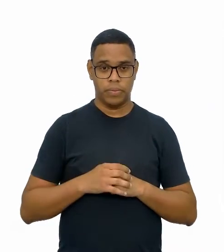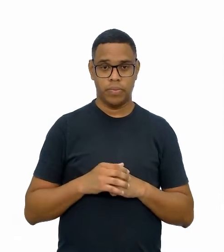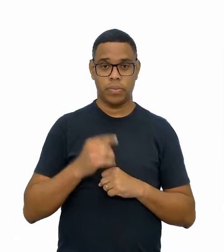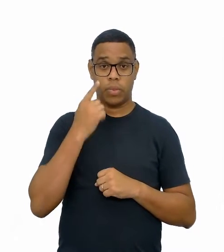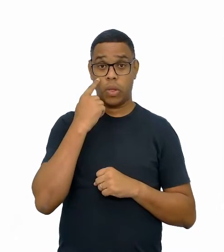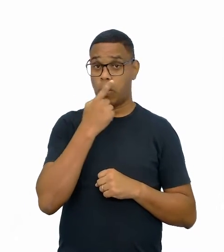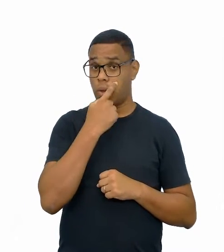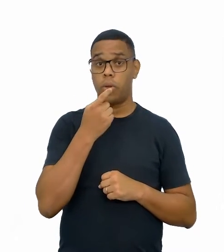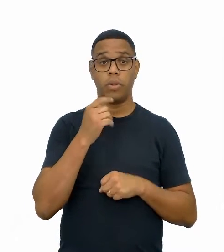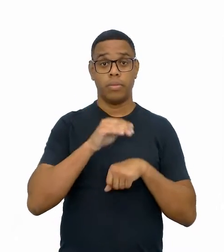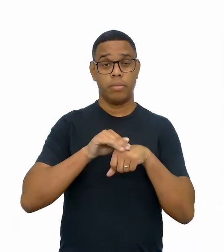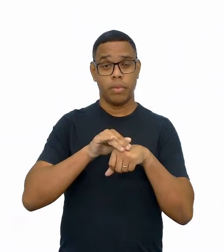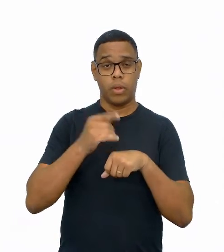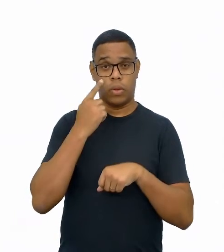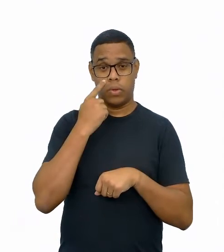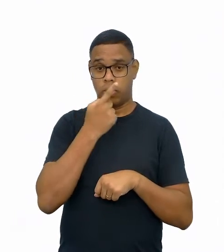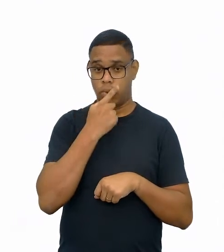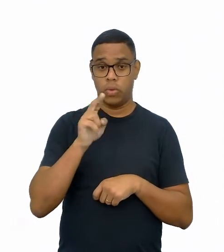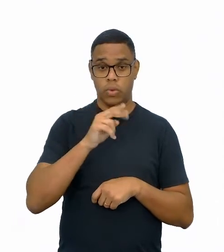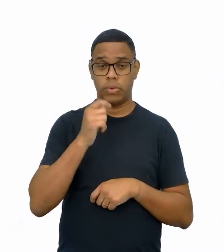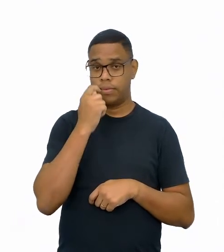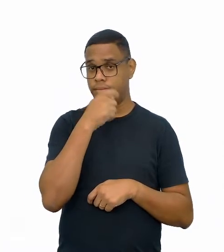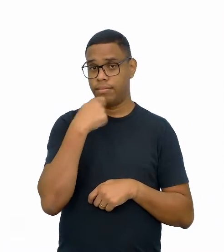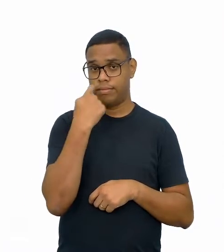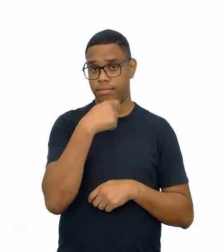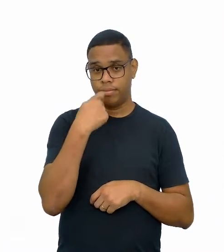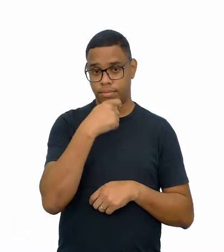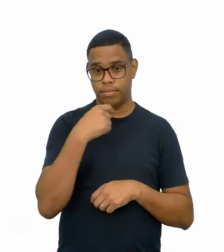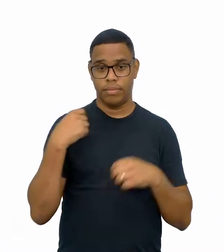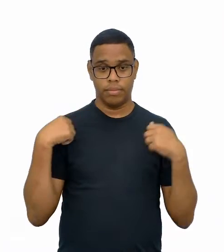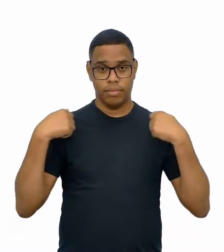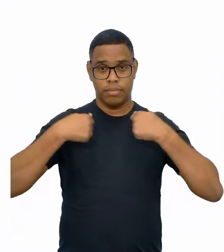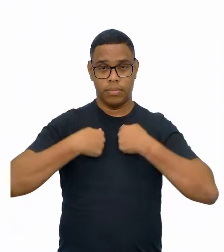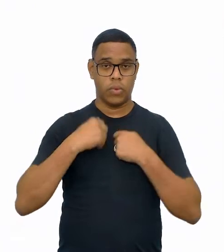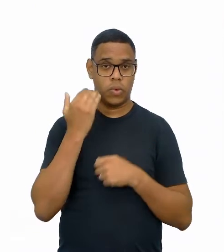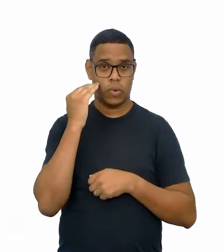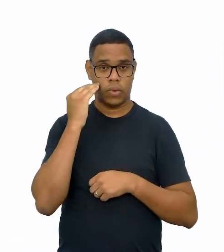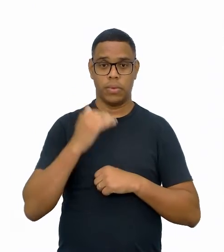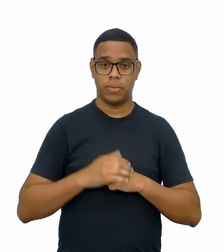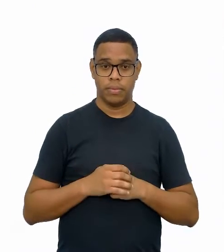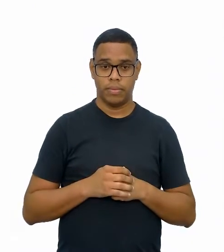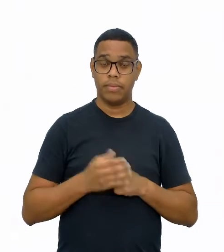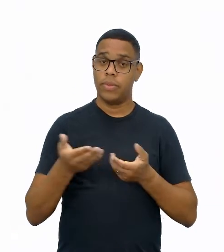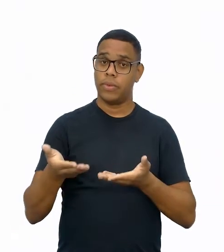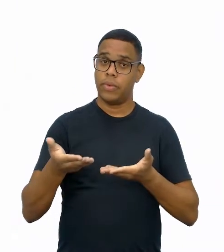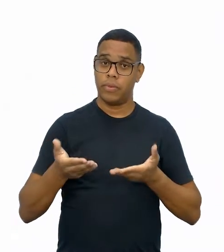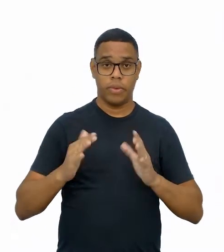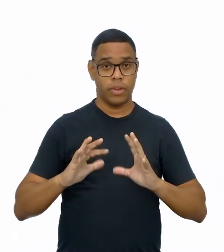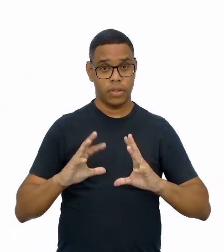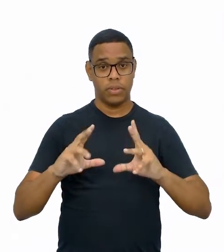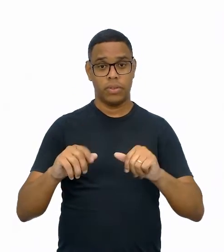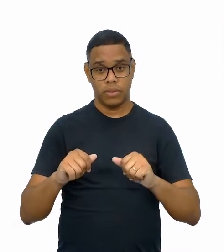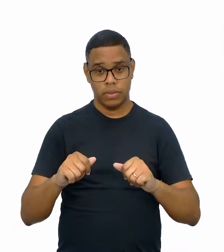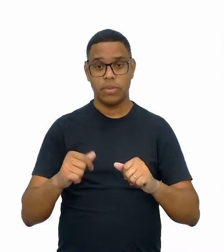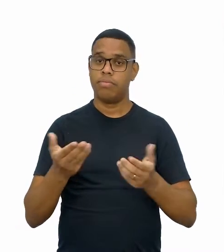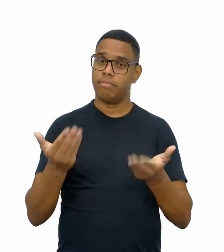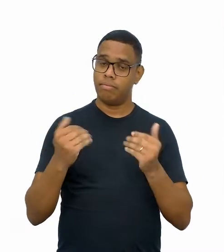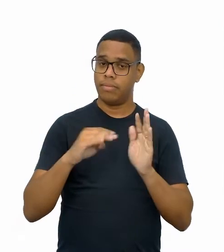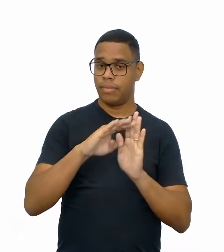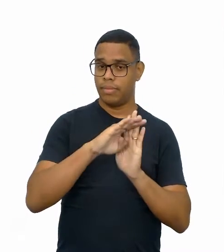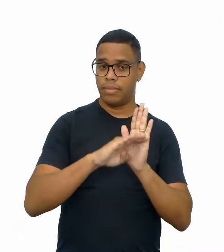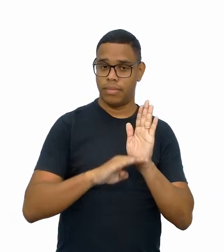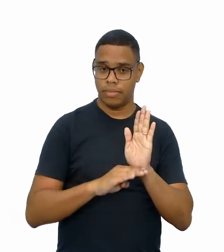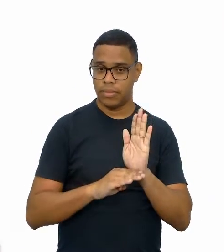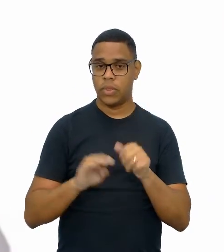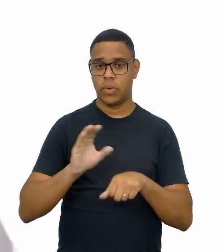olhos castanhos também, né? Uso um batom e estou com uma jaqueta rosa. E convido então a todos a seguirem comigo agora